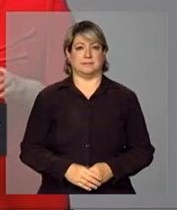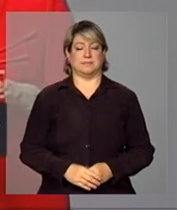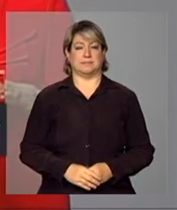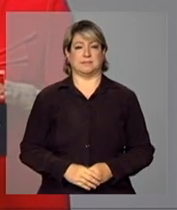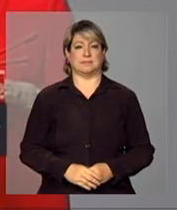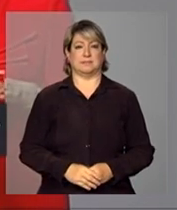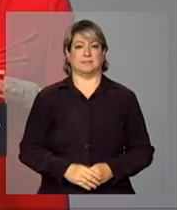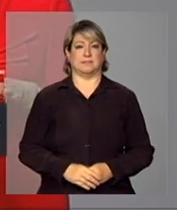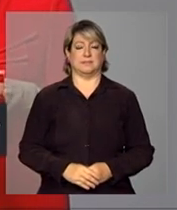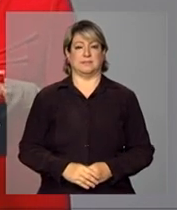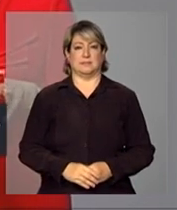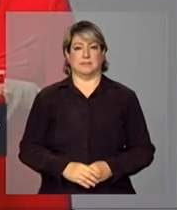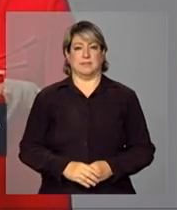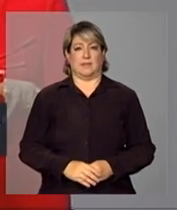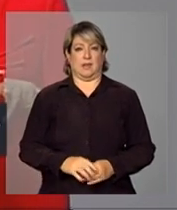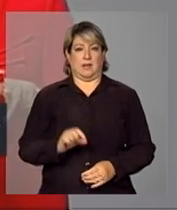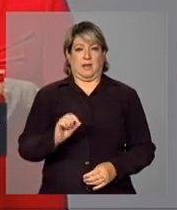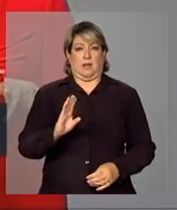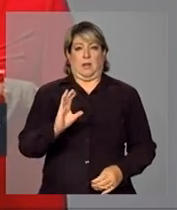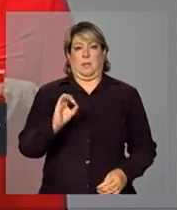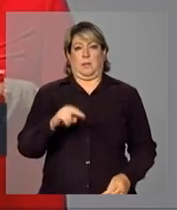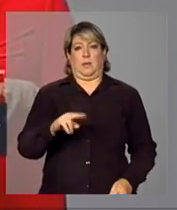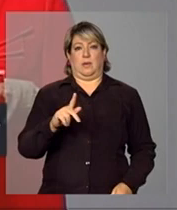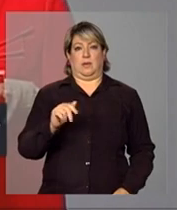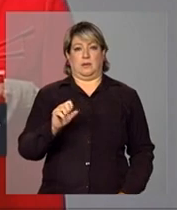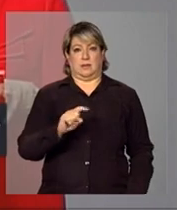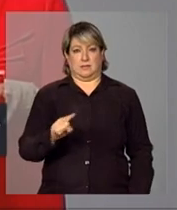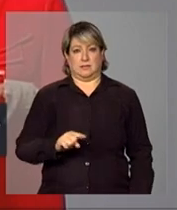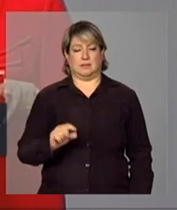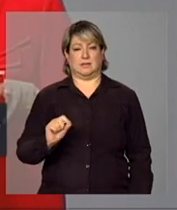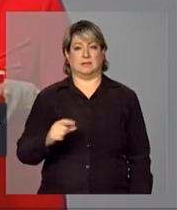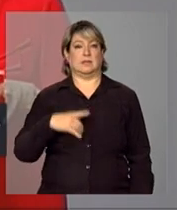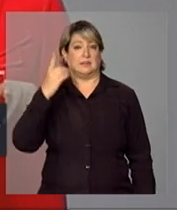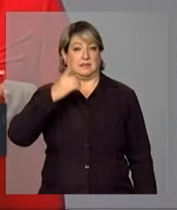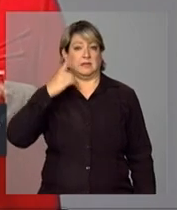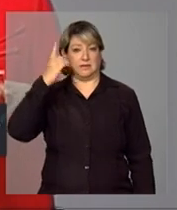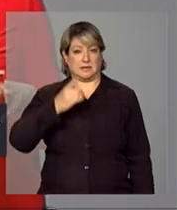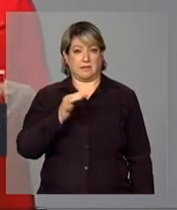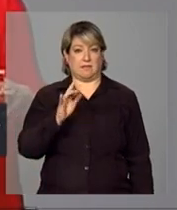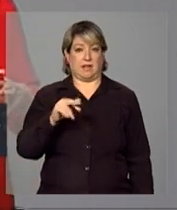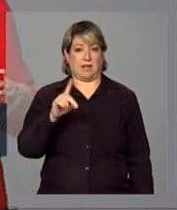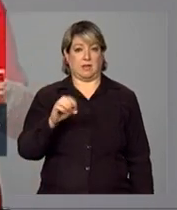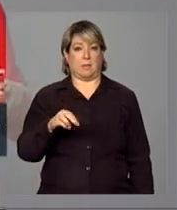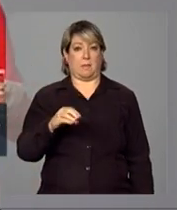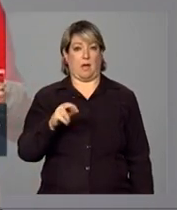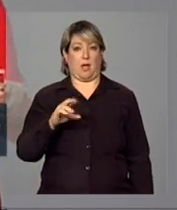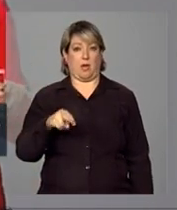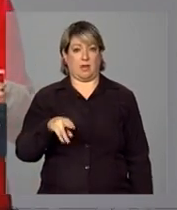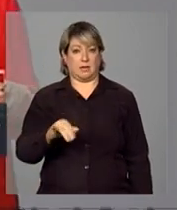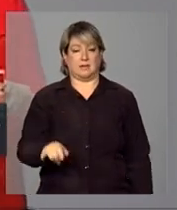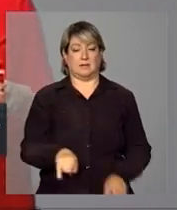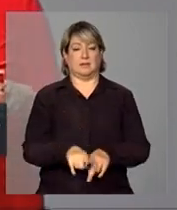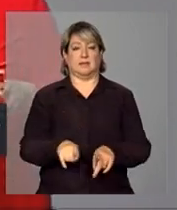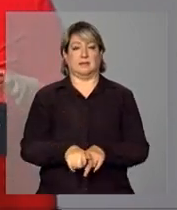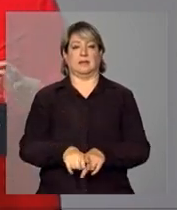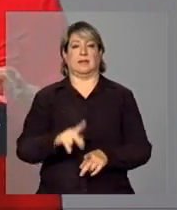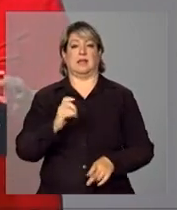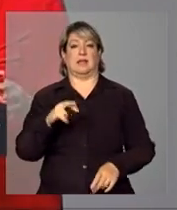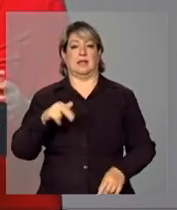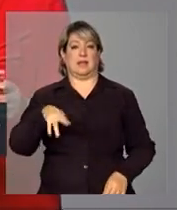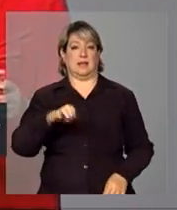o deputado Bongás, o deputado Fernando Marrone, deputado Henrique